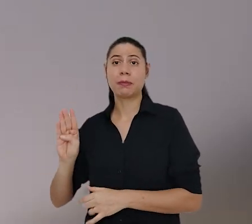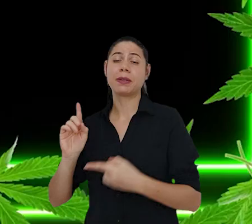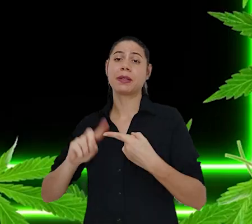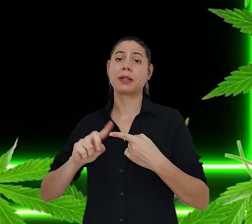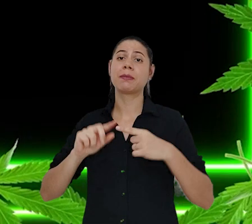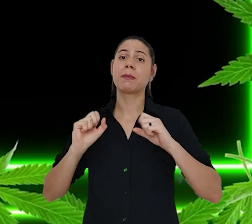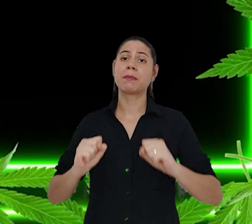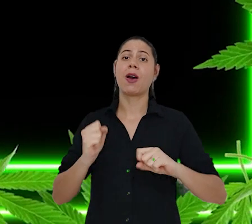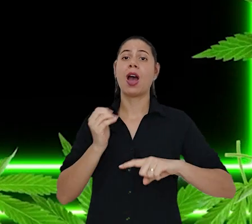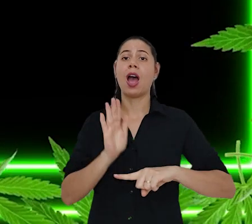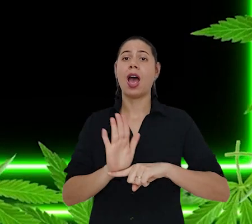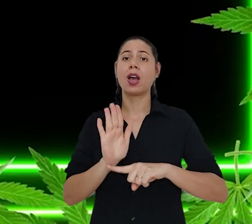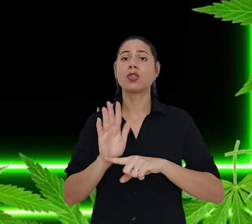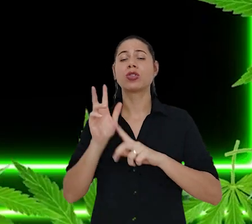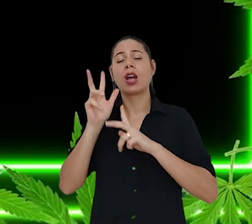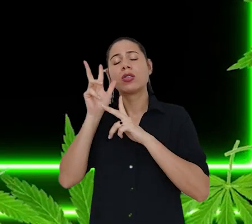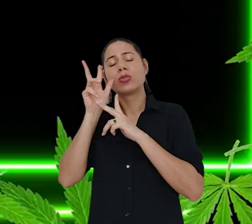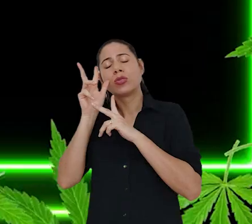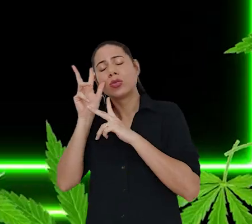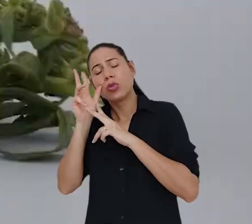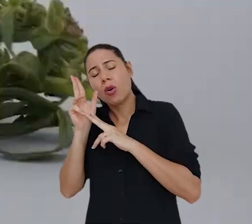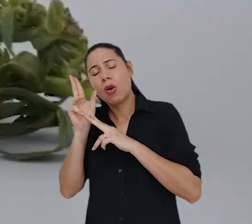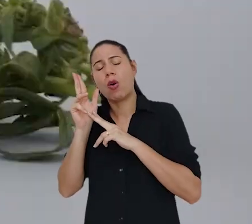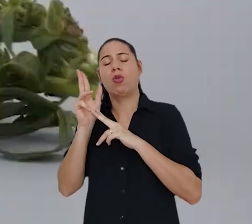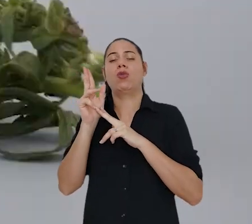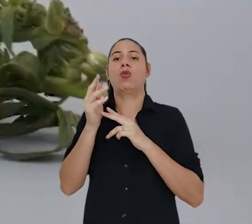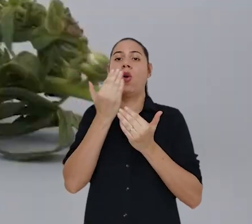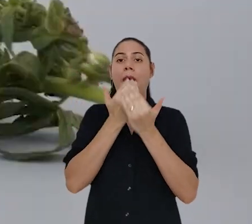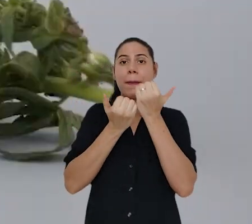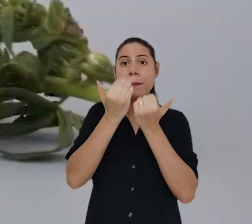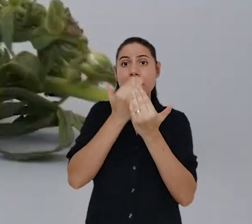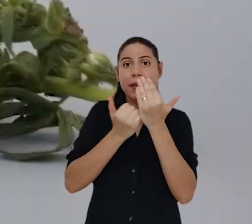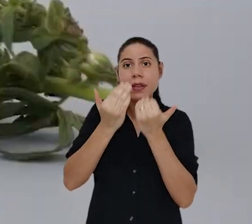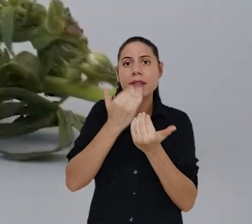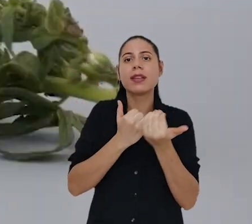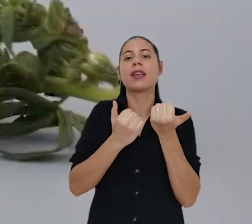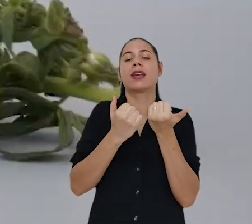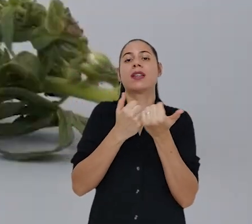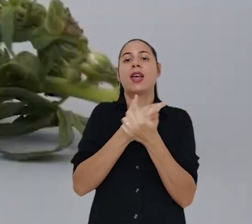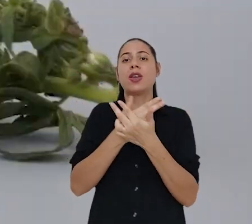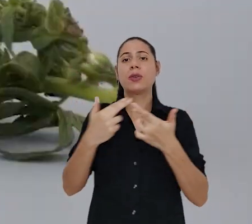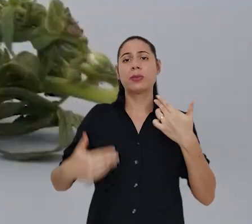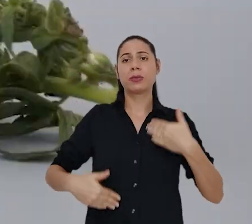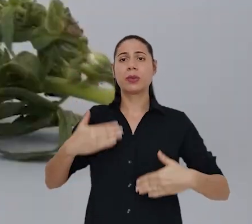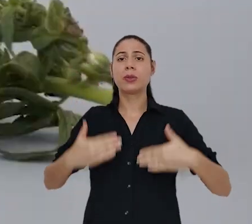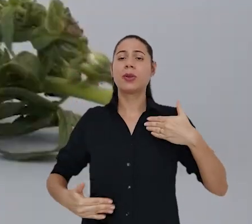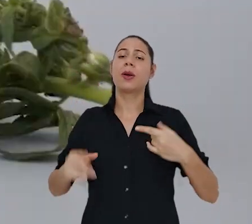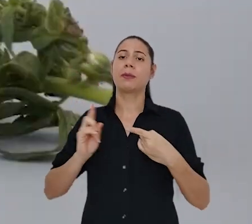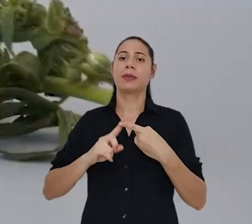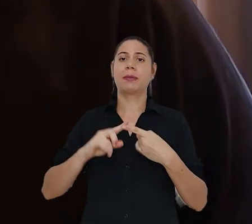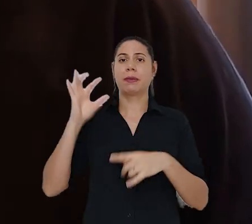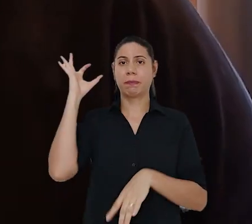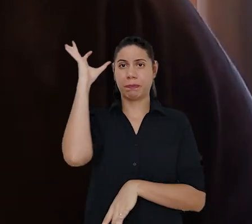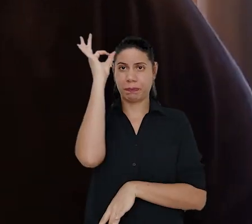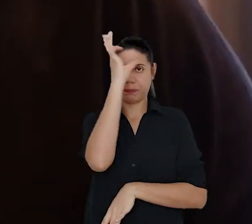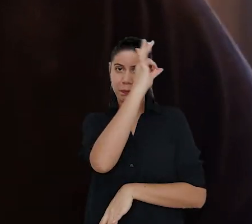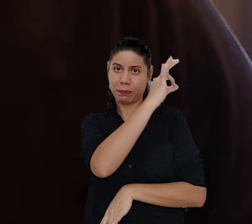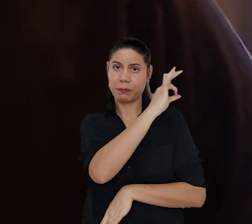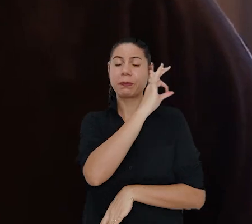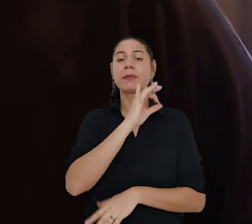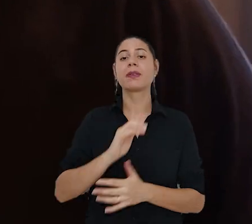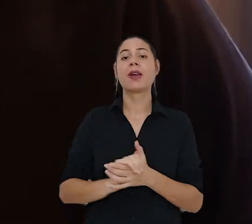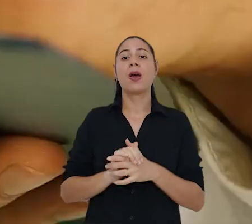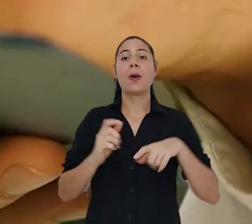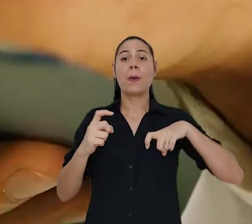pode atuar na regulação do sono, do humor, do apetite e de processos físicos e cognitivos. O